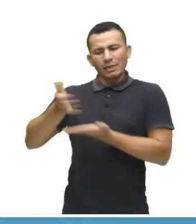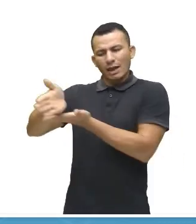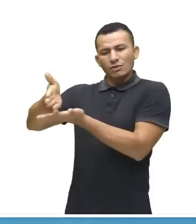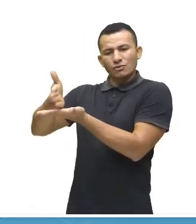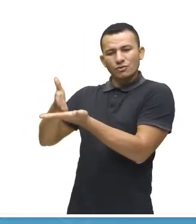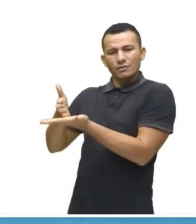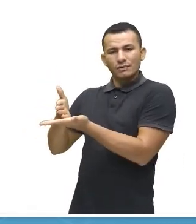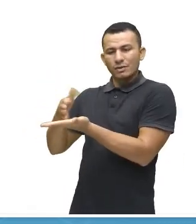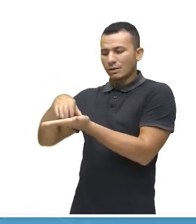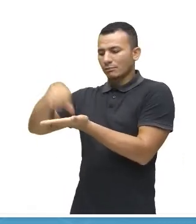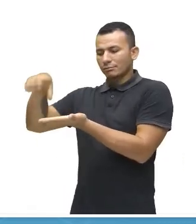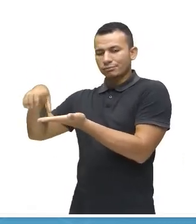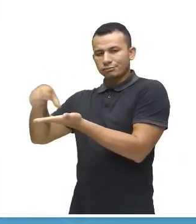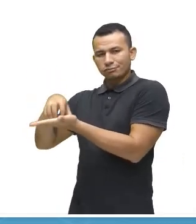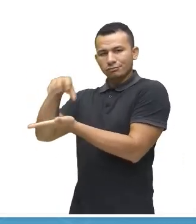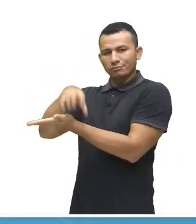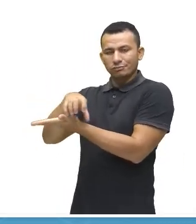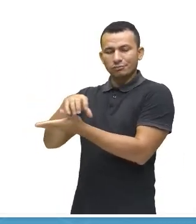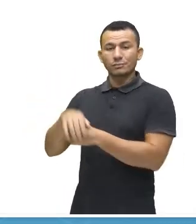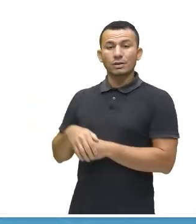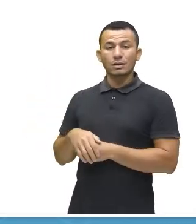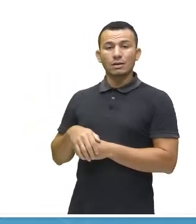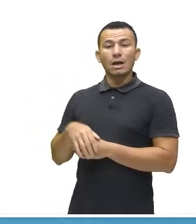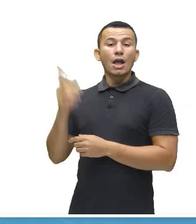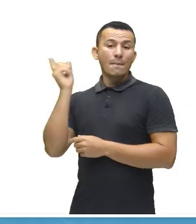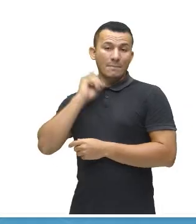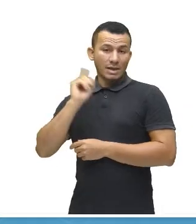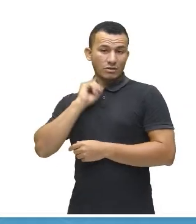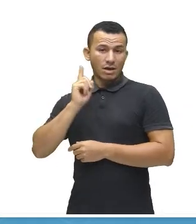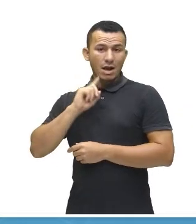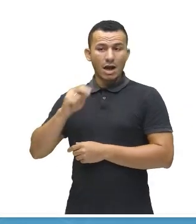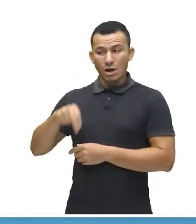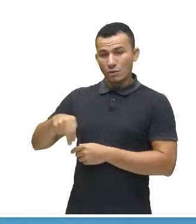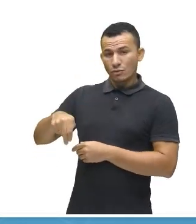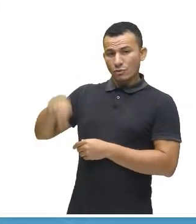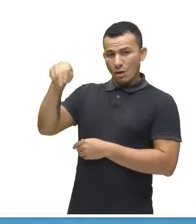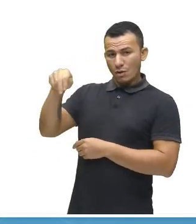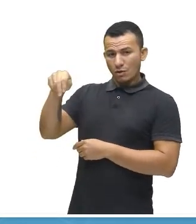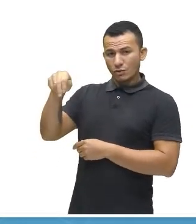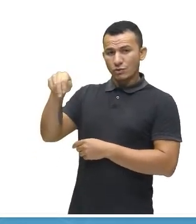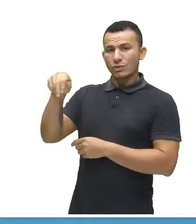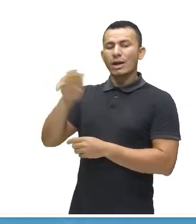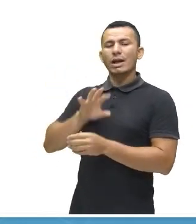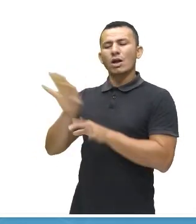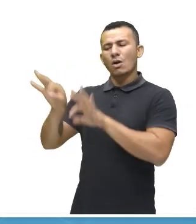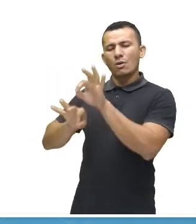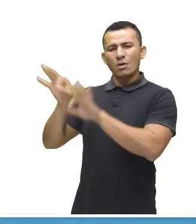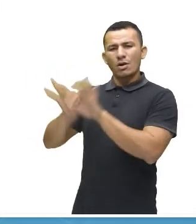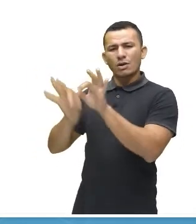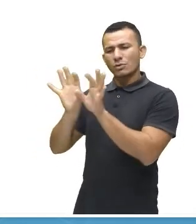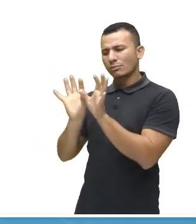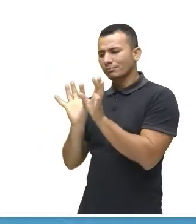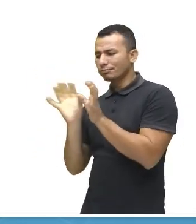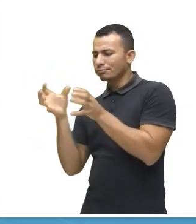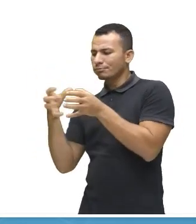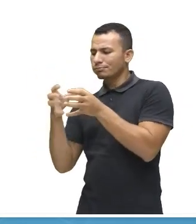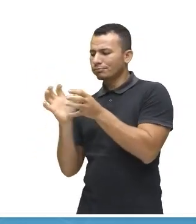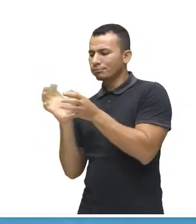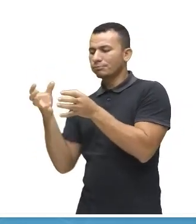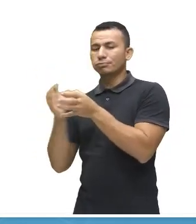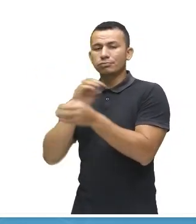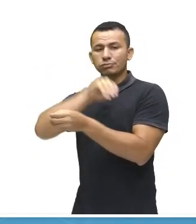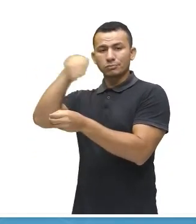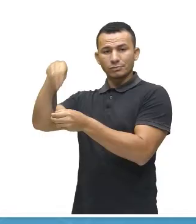parte norte de Minas Gerais, ele colocou ali agrupado no complexo